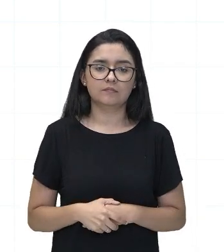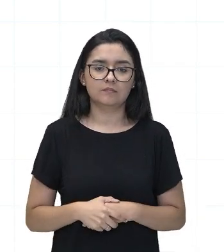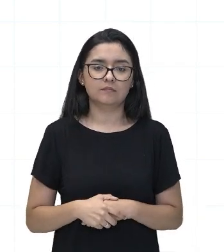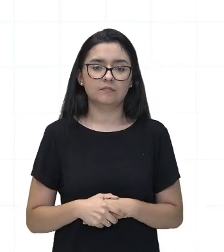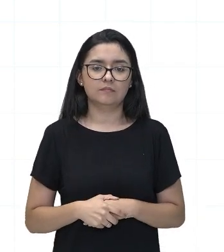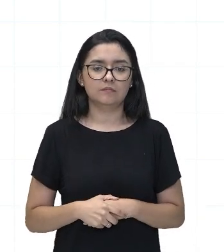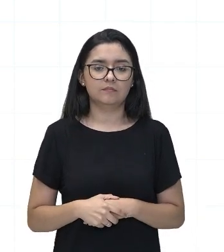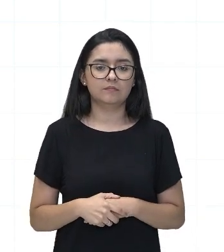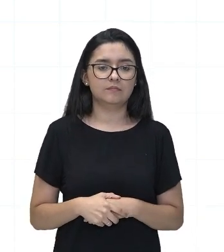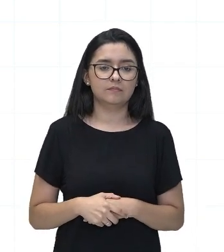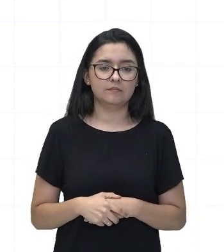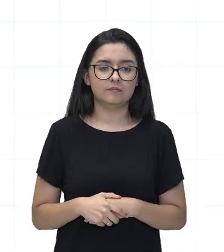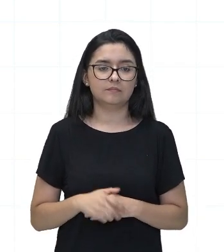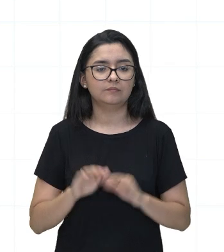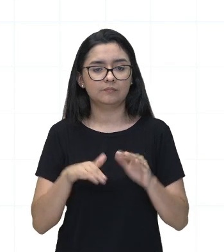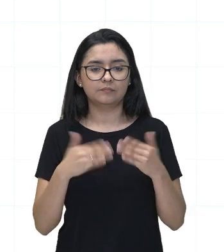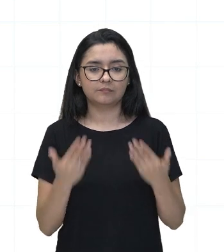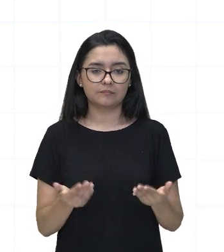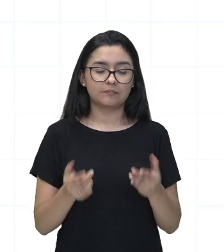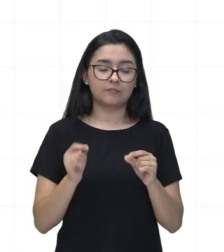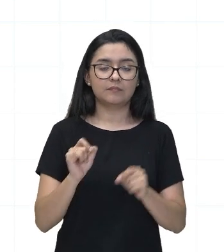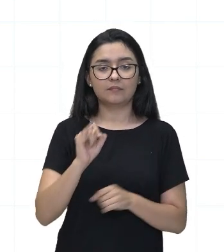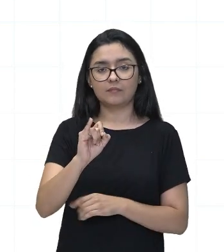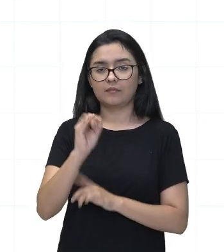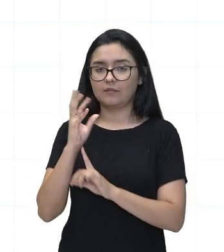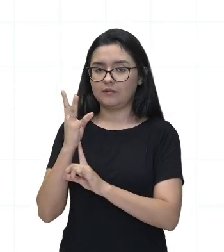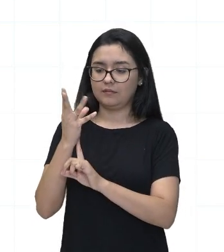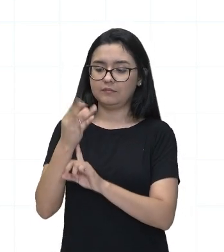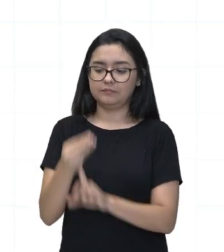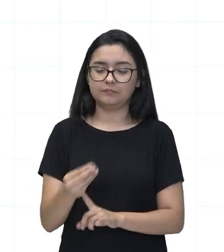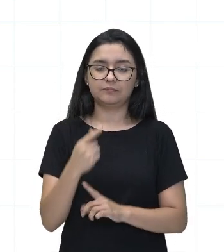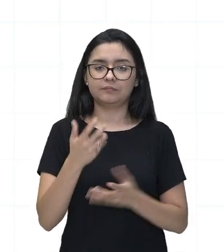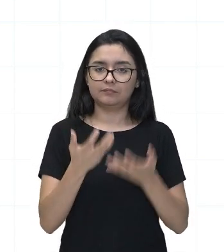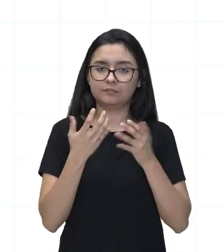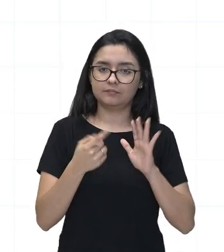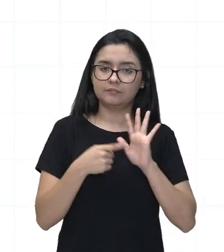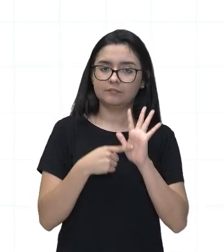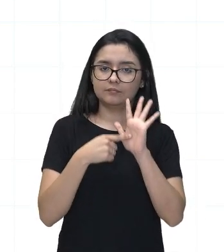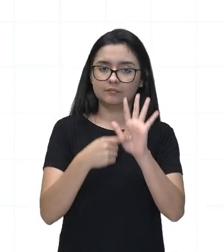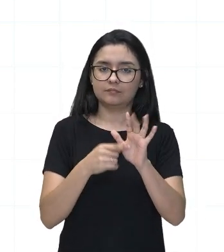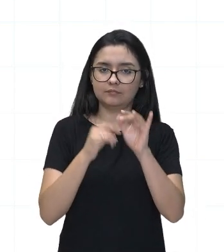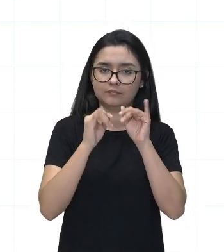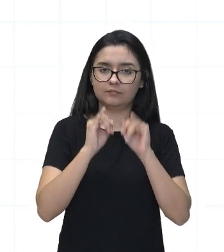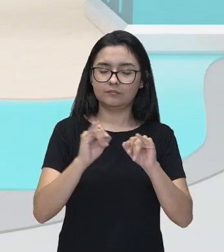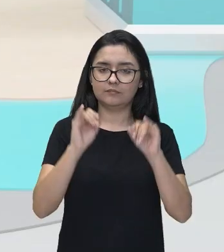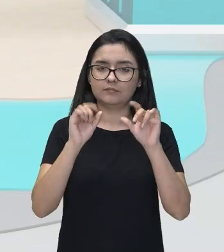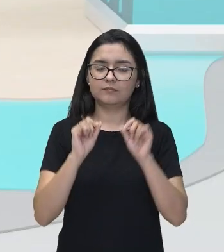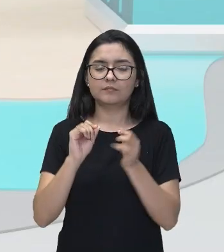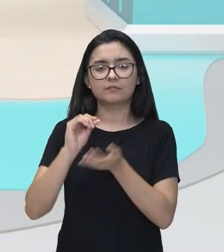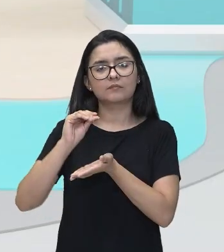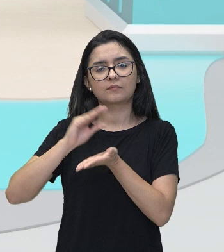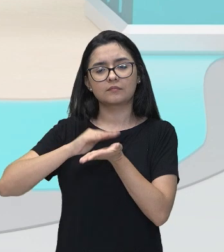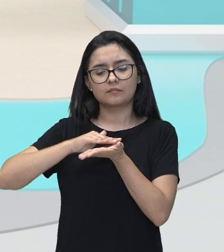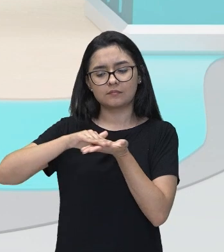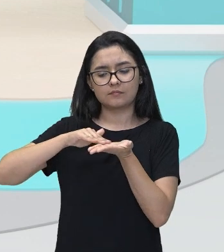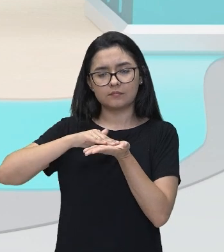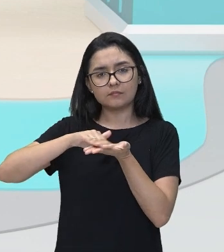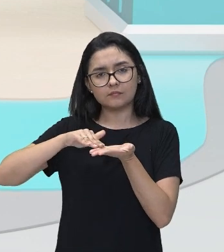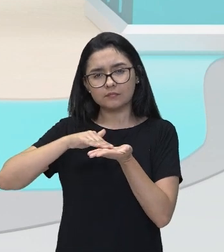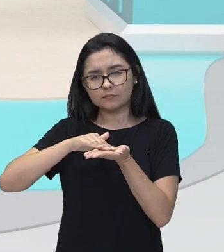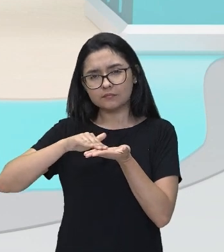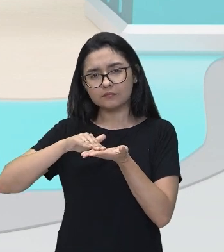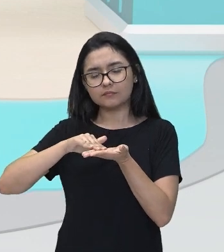esboço. Então, quando o artista ele quer transmitir essa textura, muitas vezes